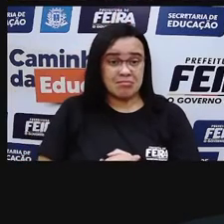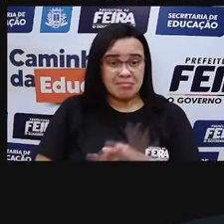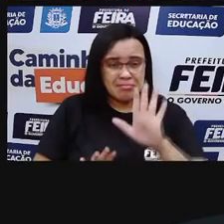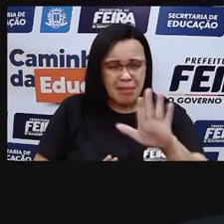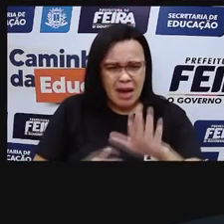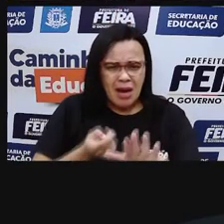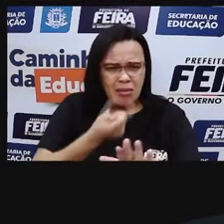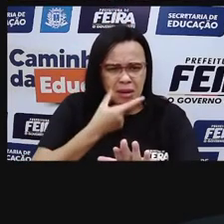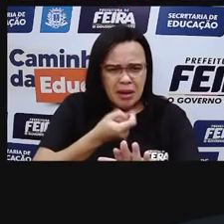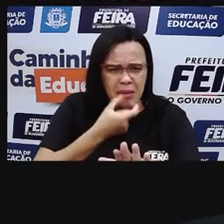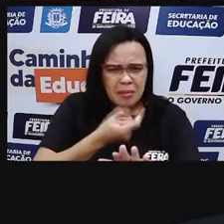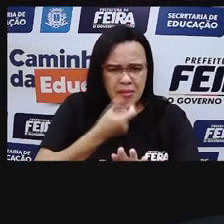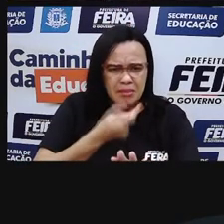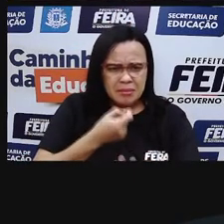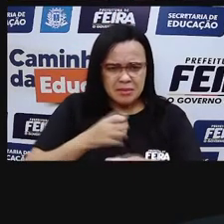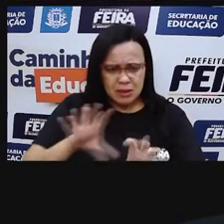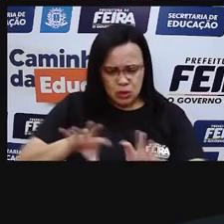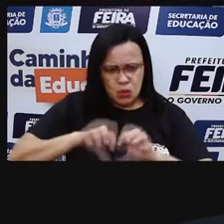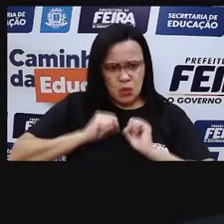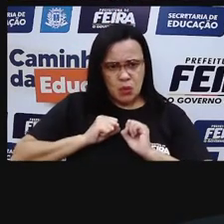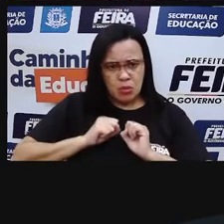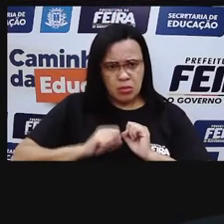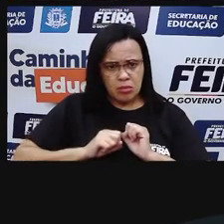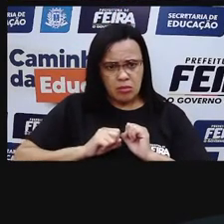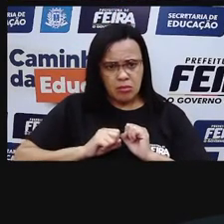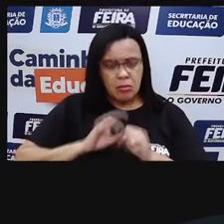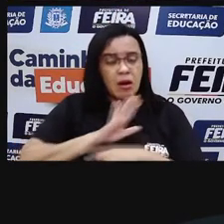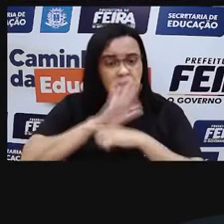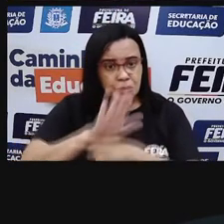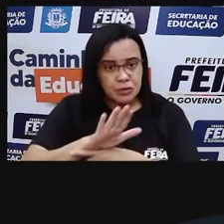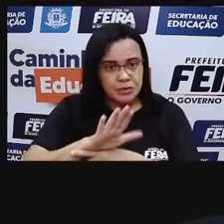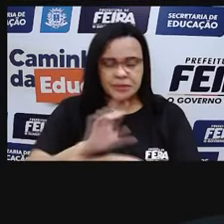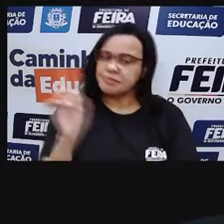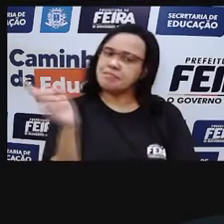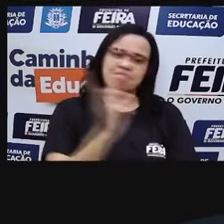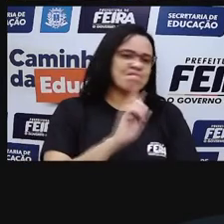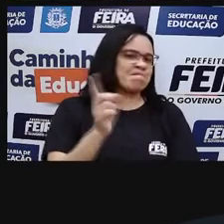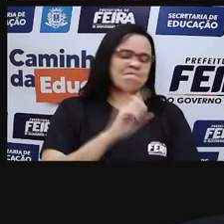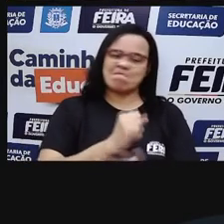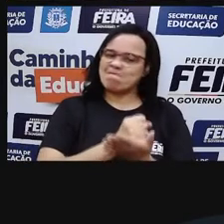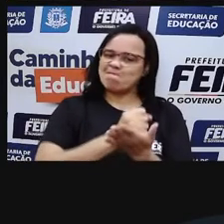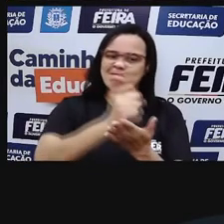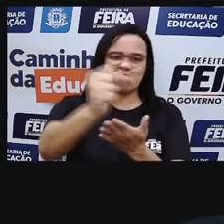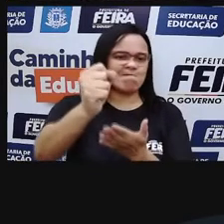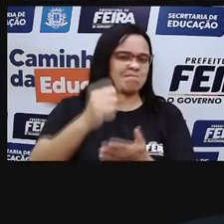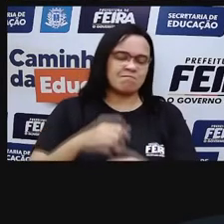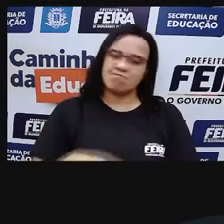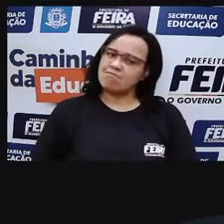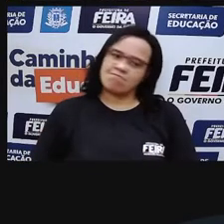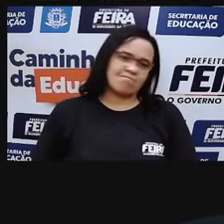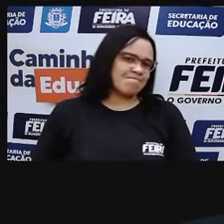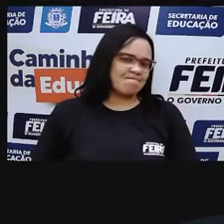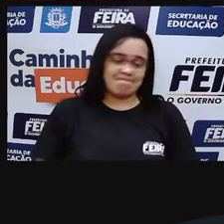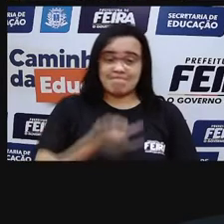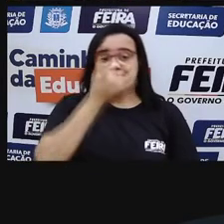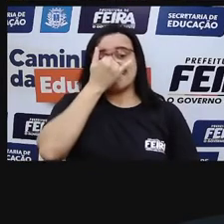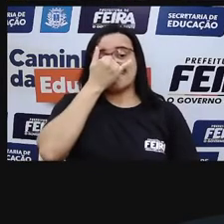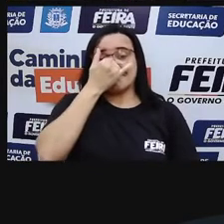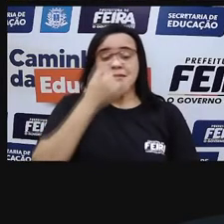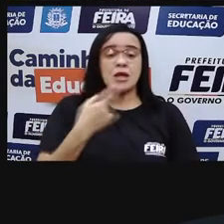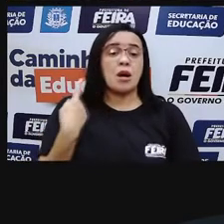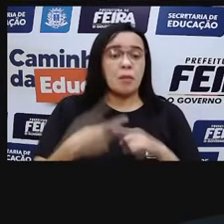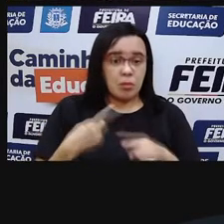vai servir para Furostreco? Não vai mais. Eita, pro. E aí, o que que faz? Aí o médico vai ter que passar um